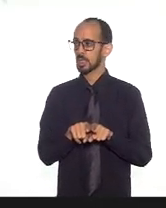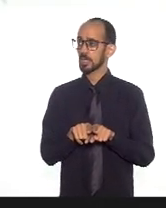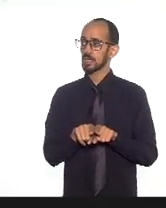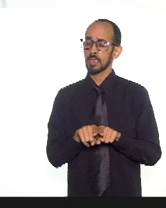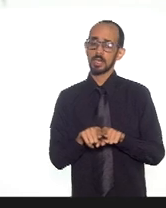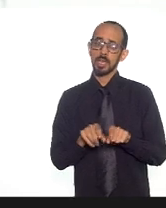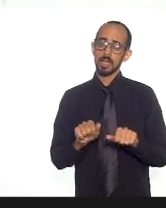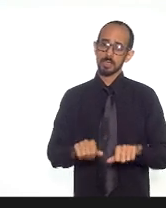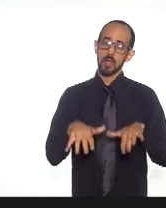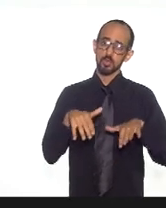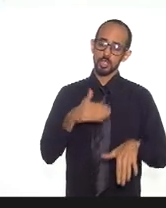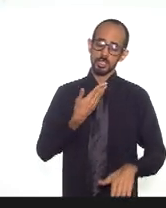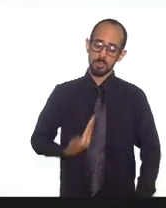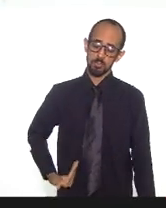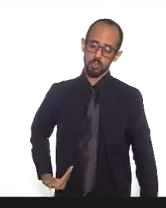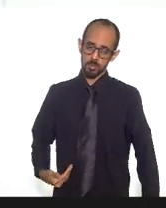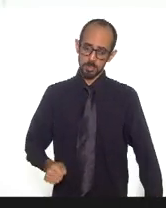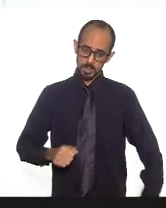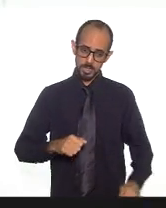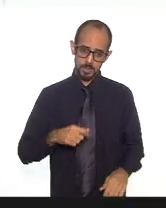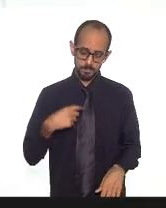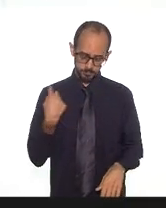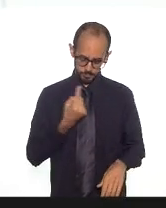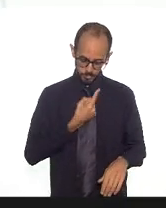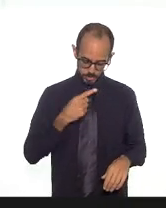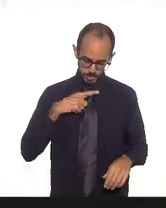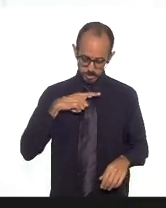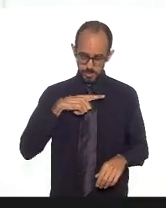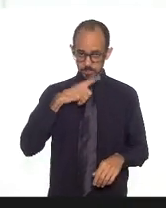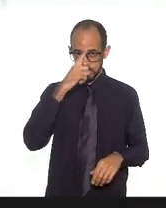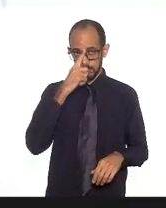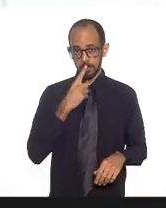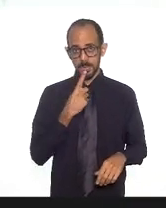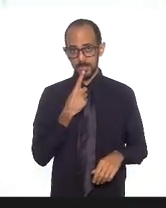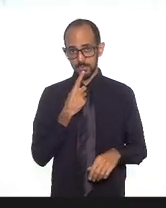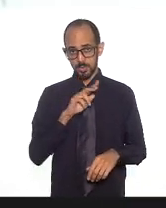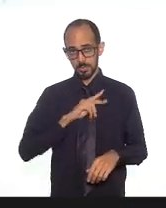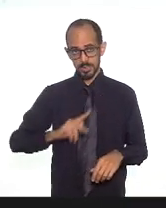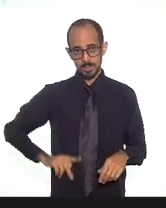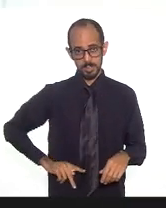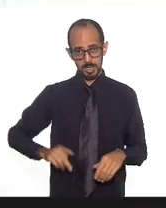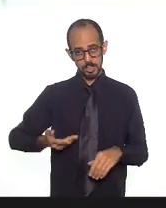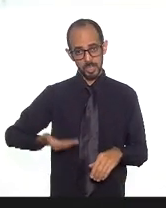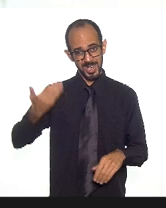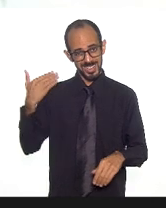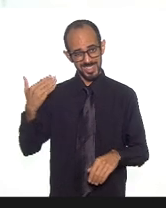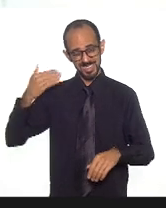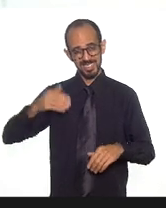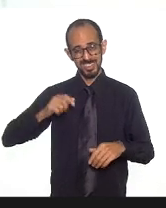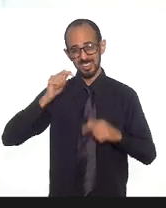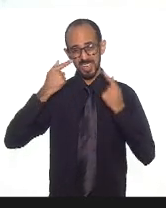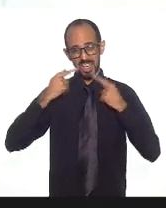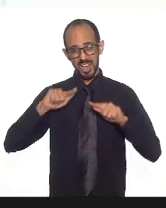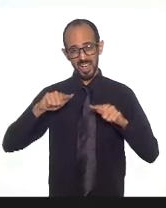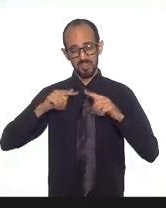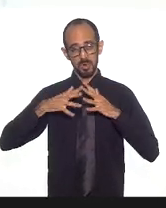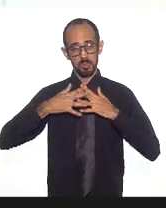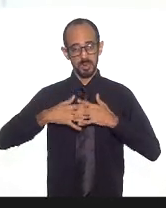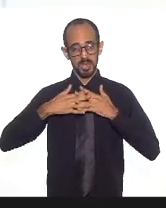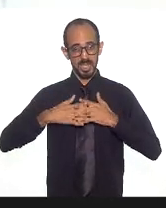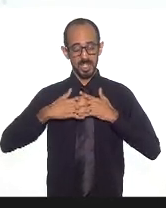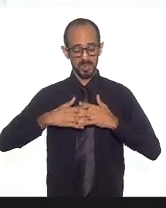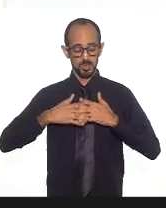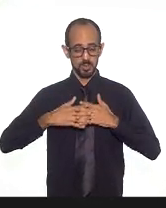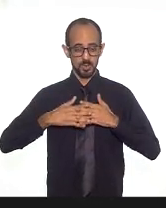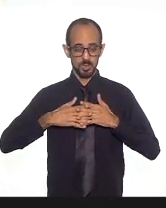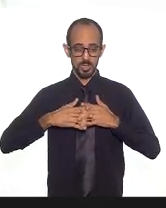essa audiência pública. A gente teve um perfil de presidência anterior muito grave, muito complexo na Fundação CCR, a nomeação de pessoas